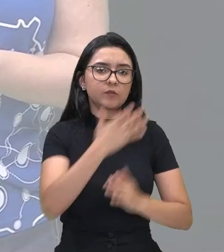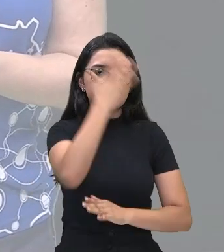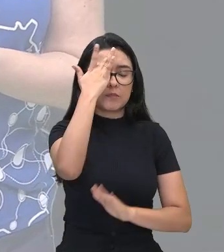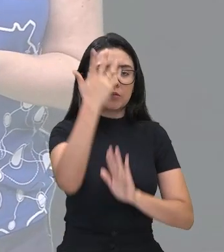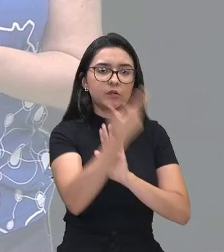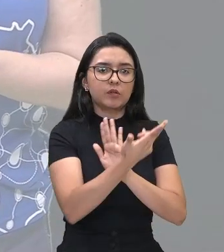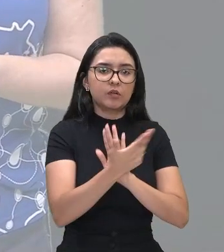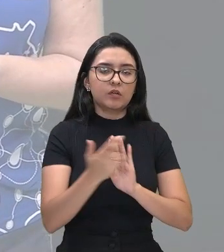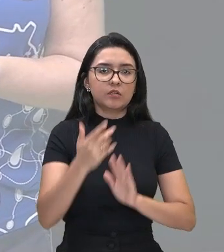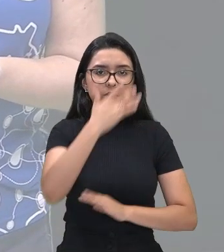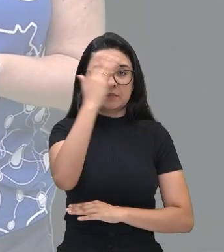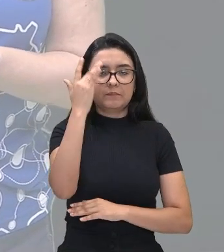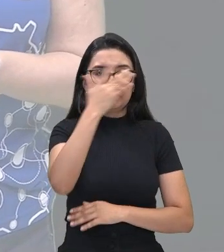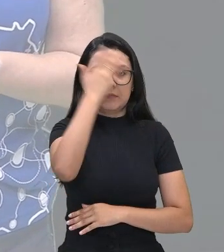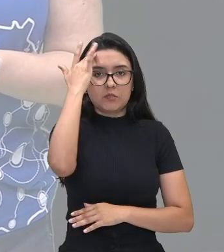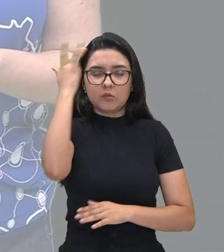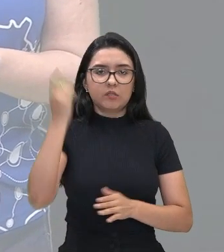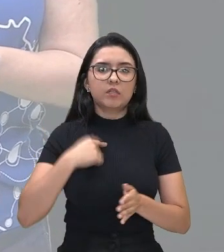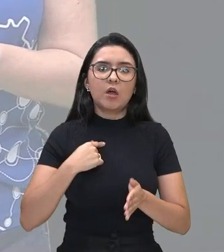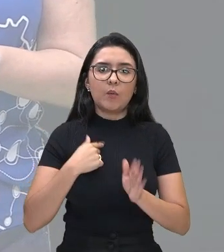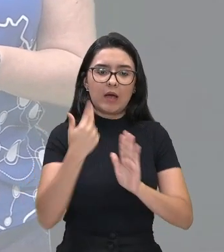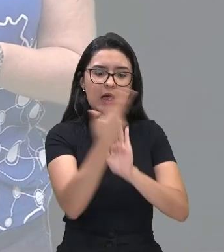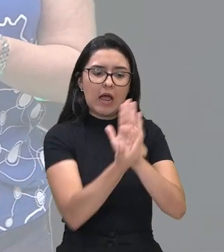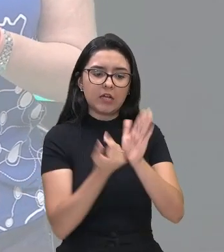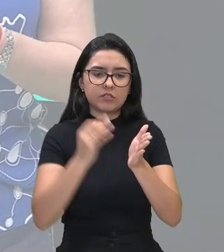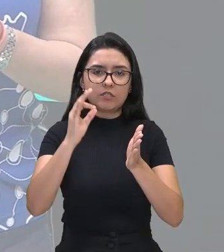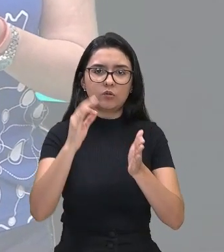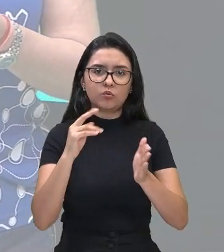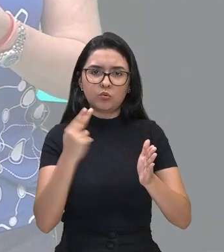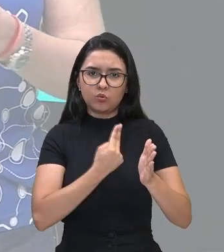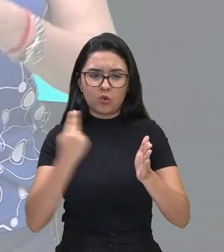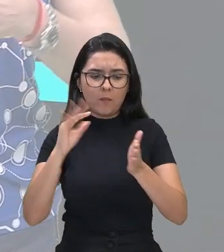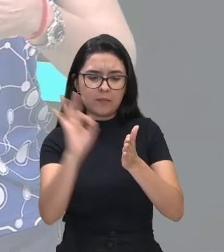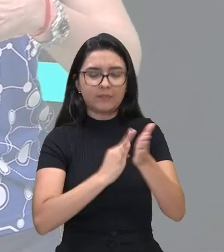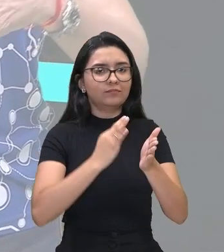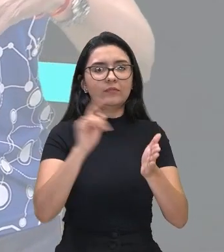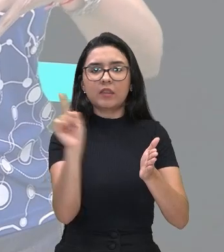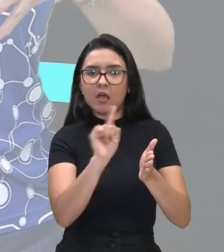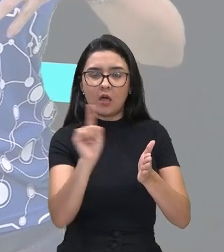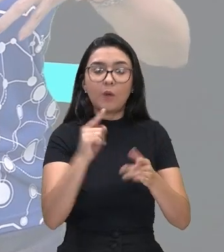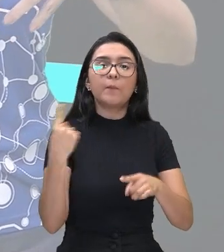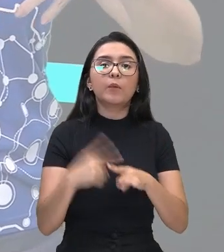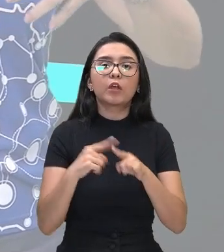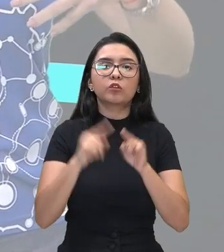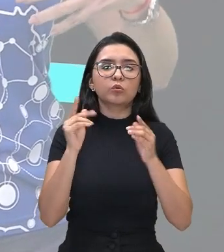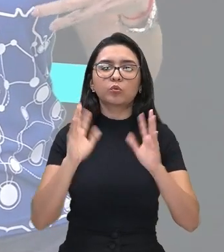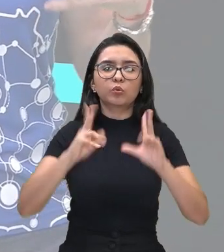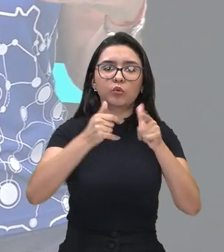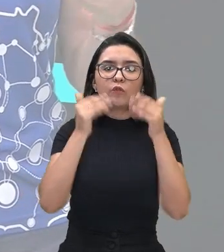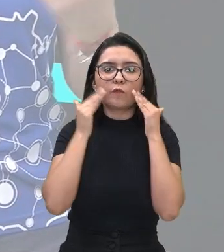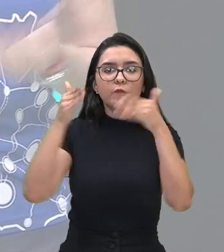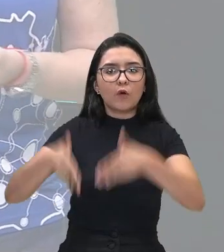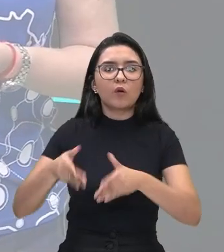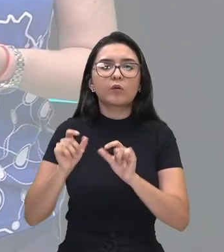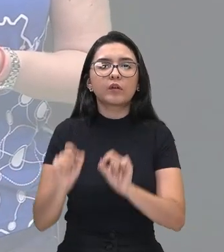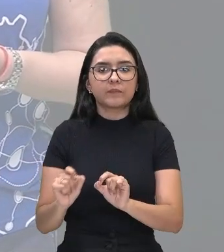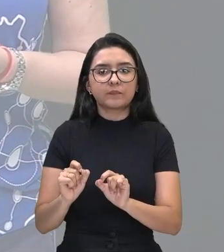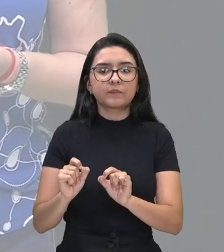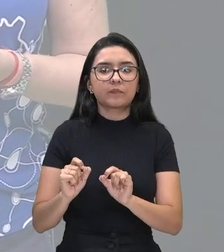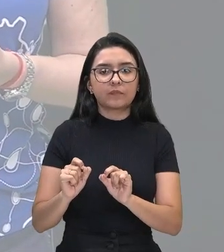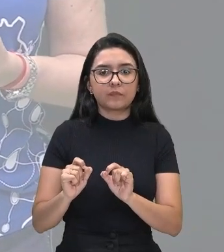eles não assinavam o nome nas suas obras, porque era tudo voltado para o quê? Para